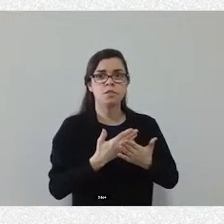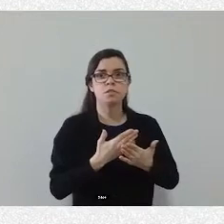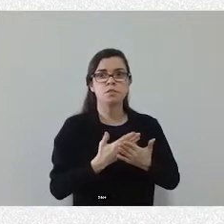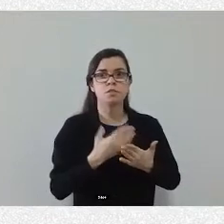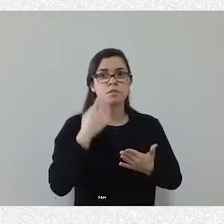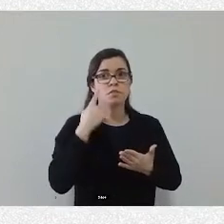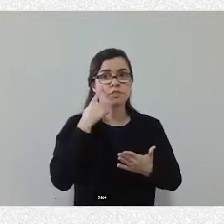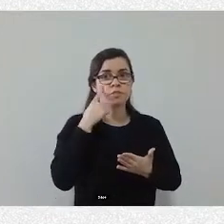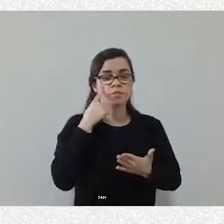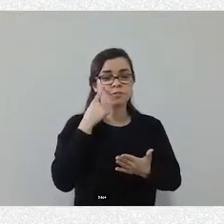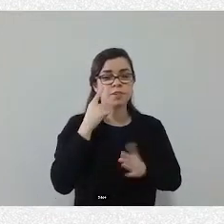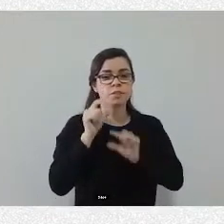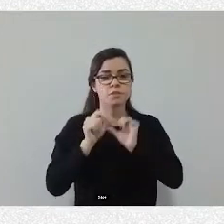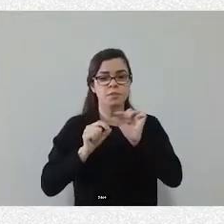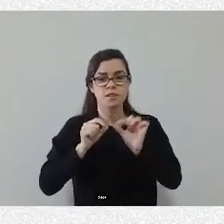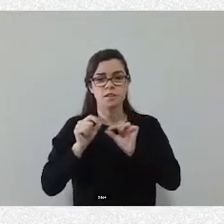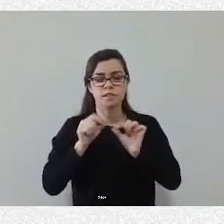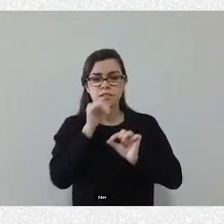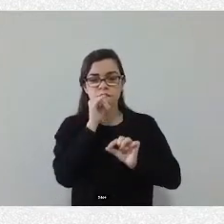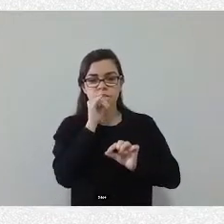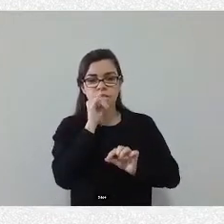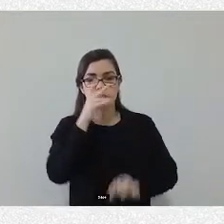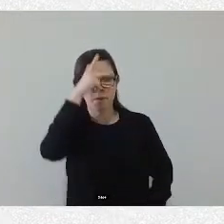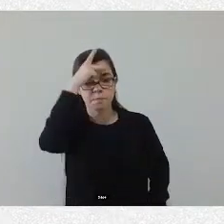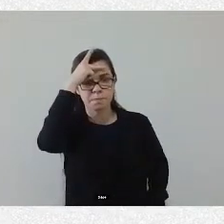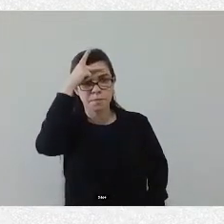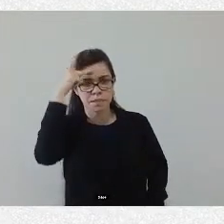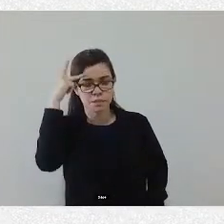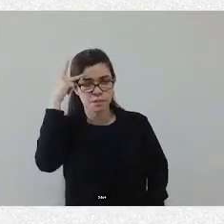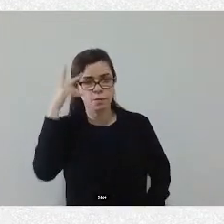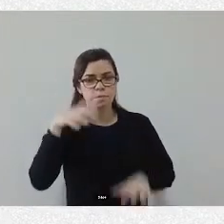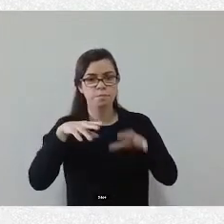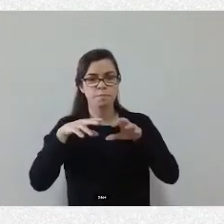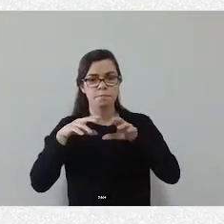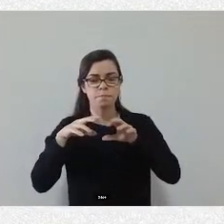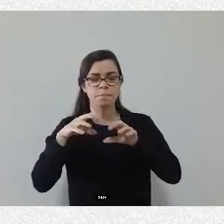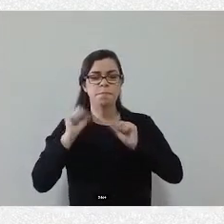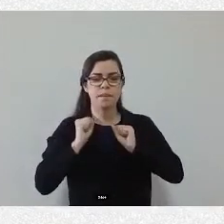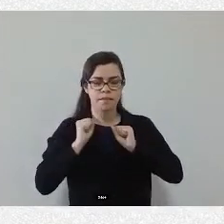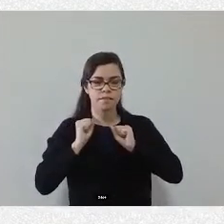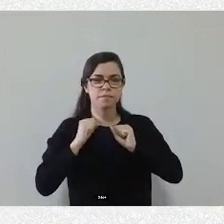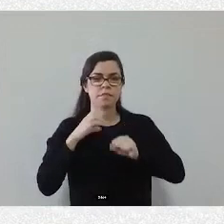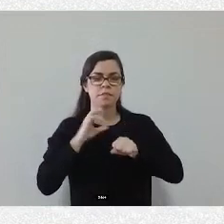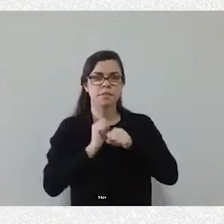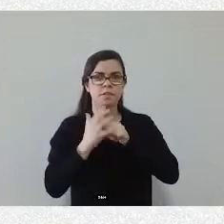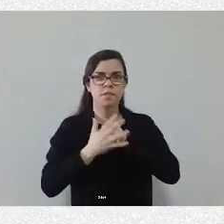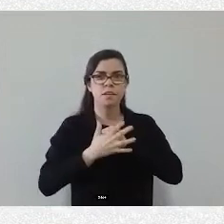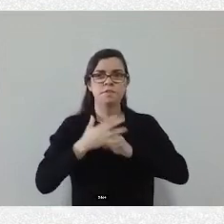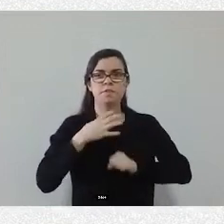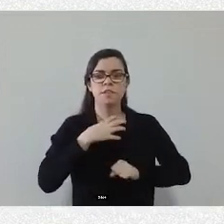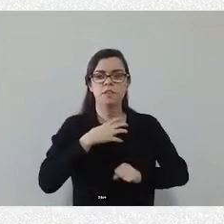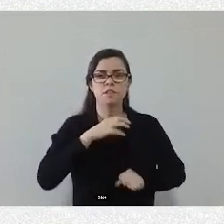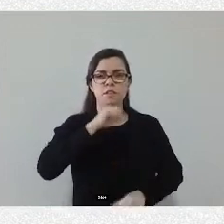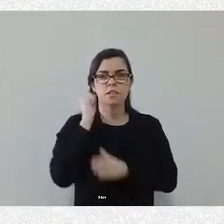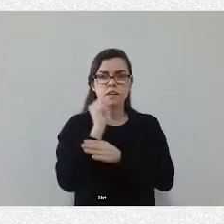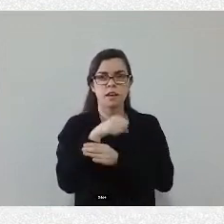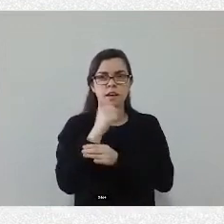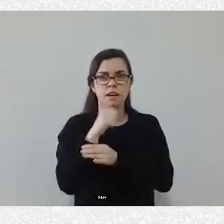dos casos graves podem ou não interferir na efetivação da vacina?